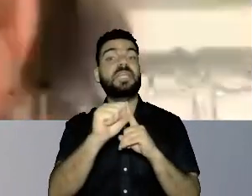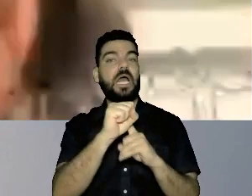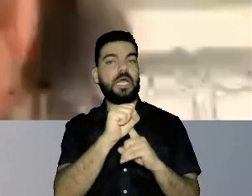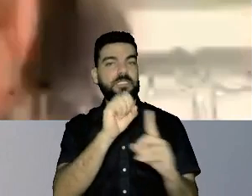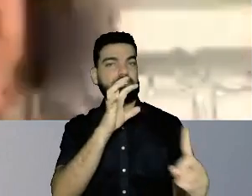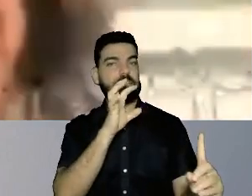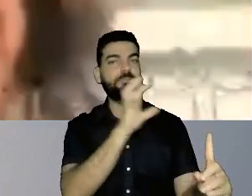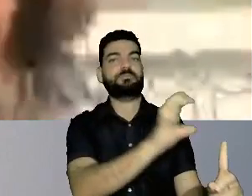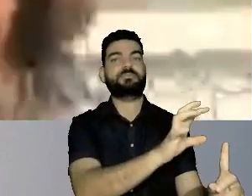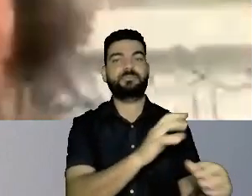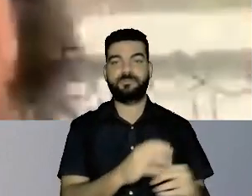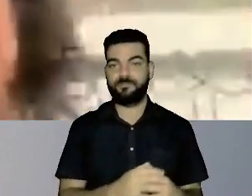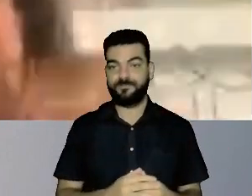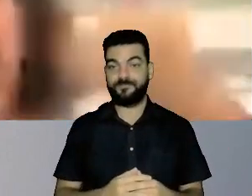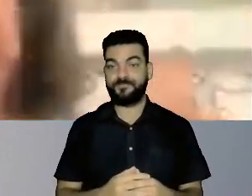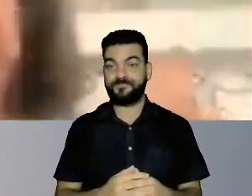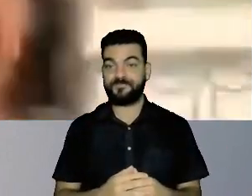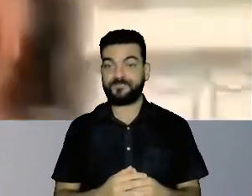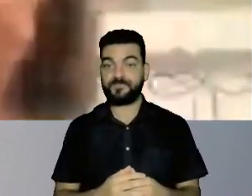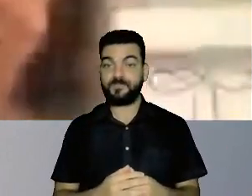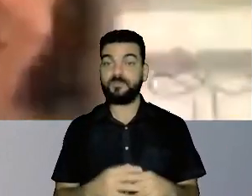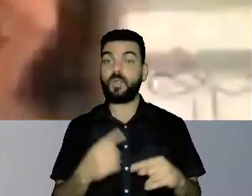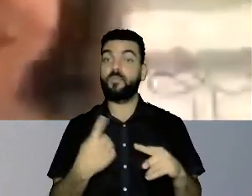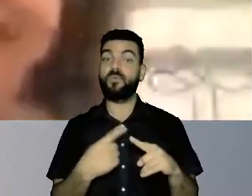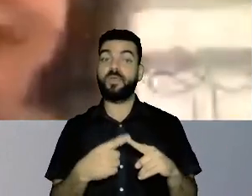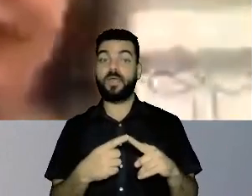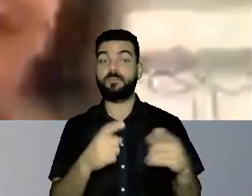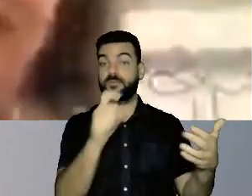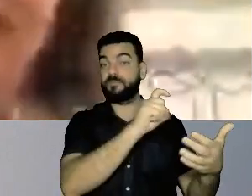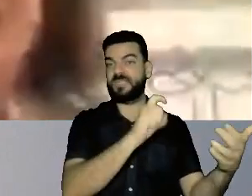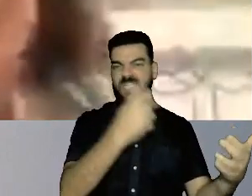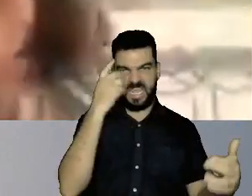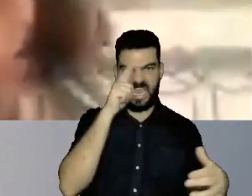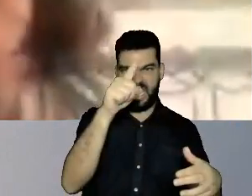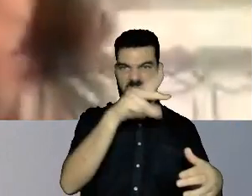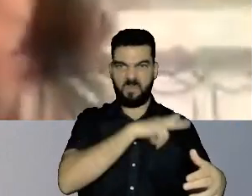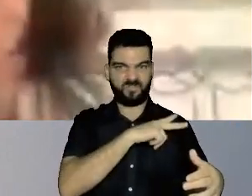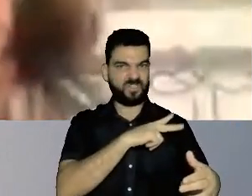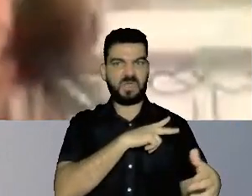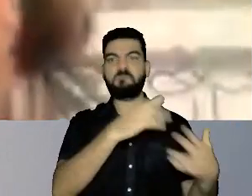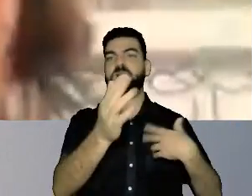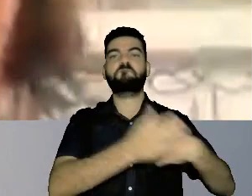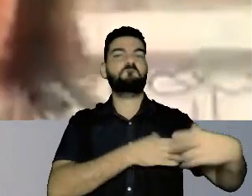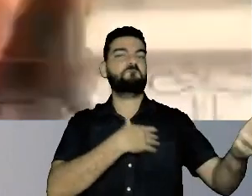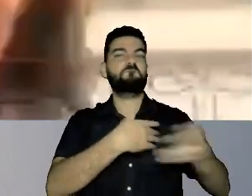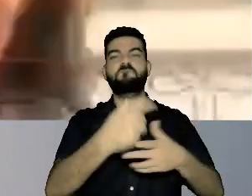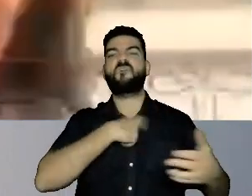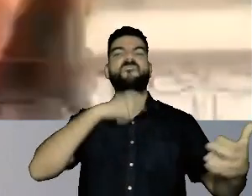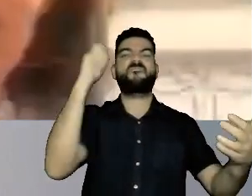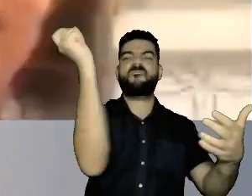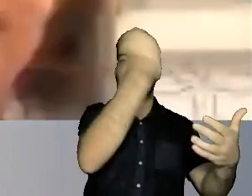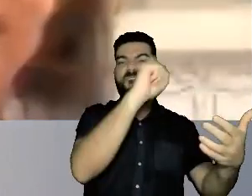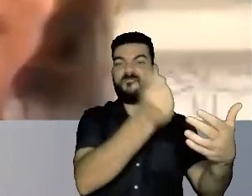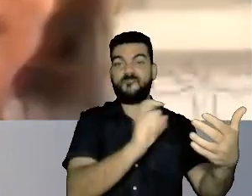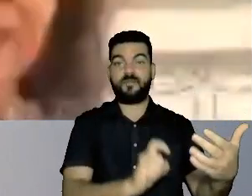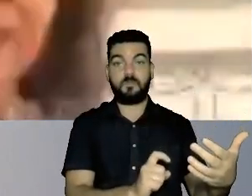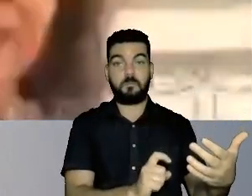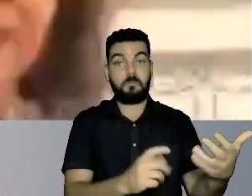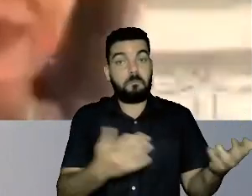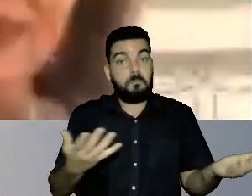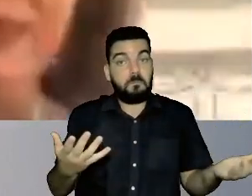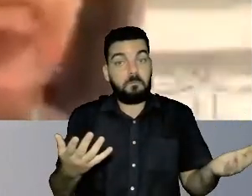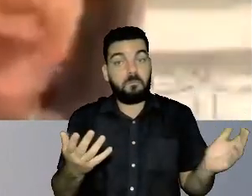são marginais, mas eles estão à margem, eles não aceitam que aquele muro que é de uma propriedade privada não possa